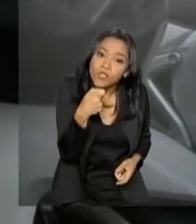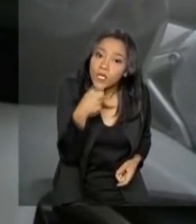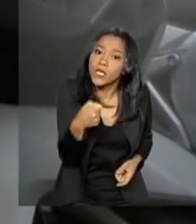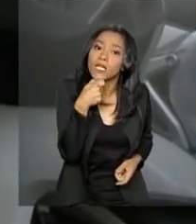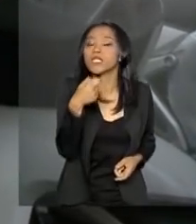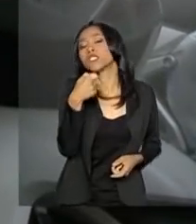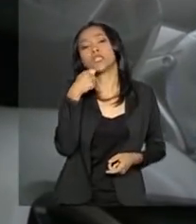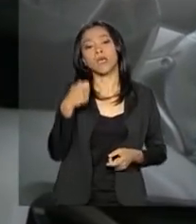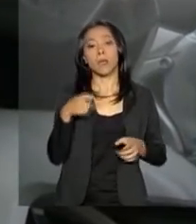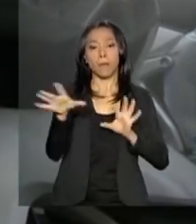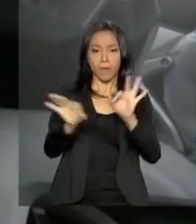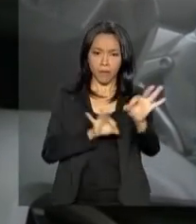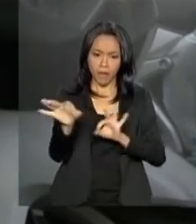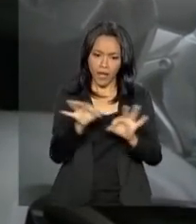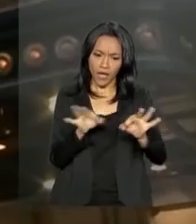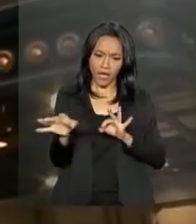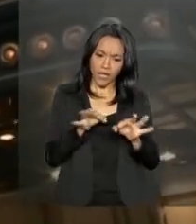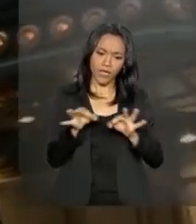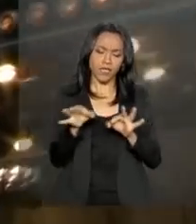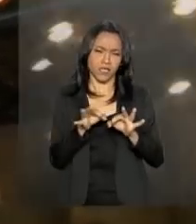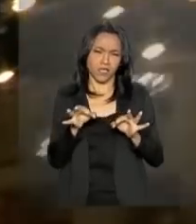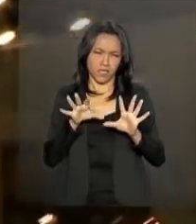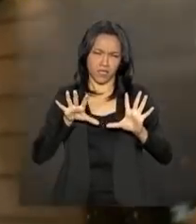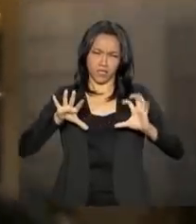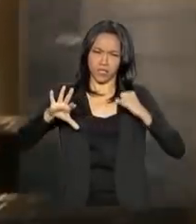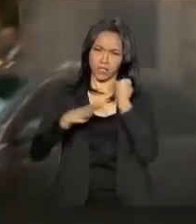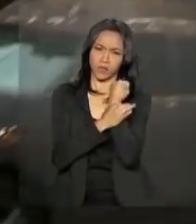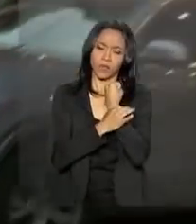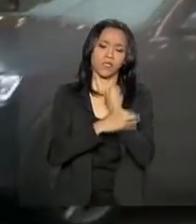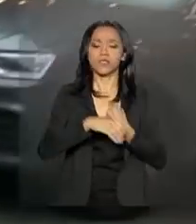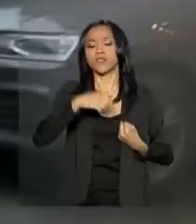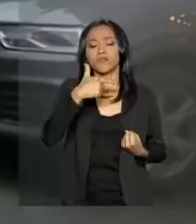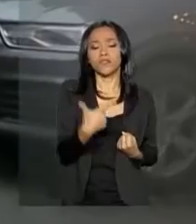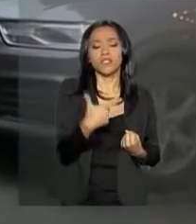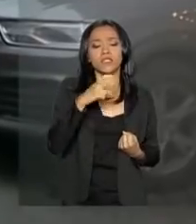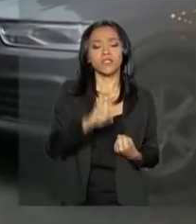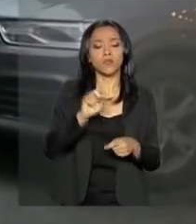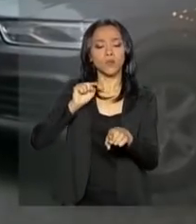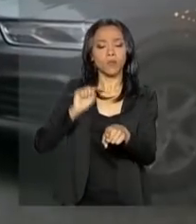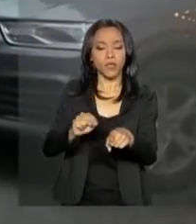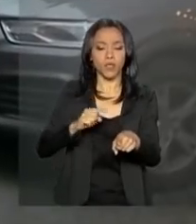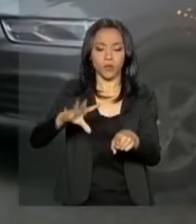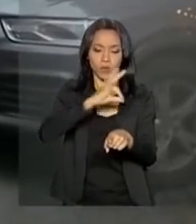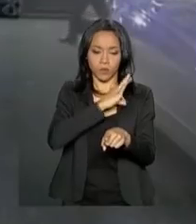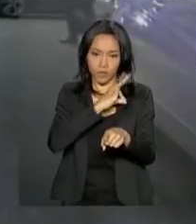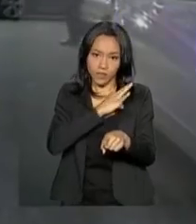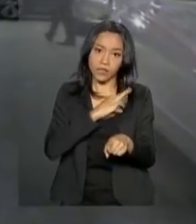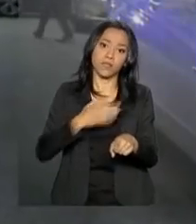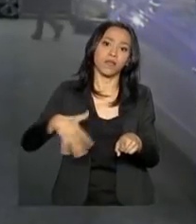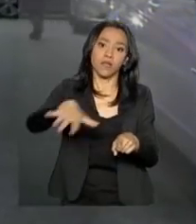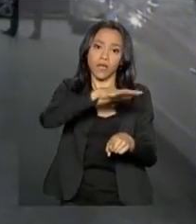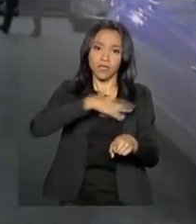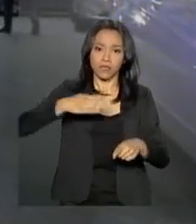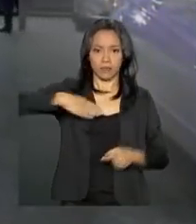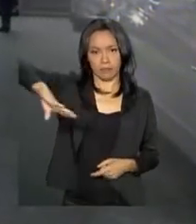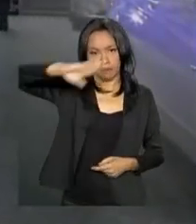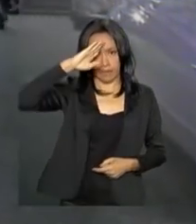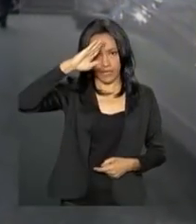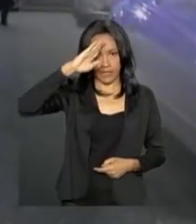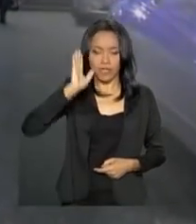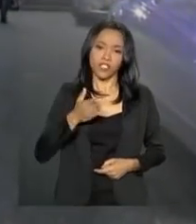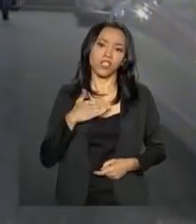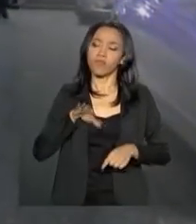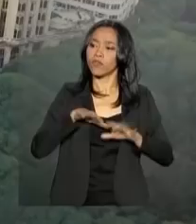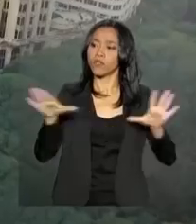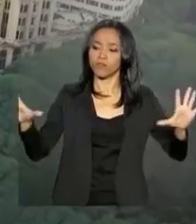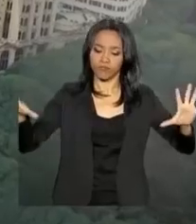prepara um forte esquema de proteção cerca de 25.000 Agentes de inteligência policiais e militares foram